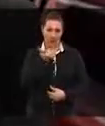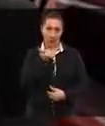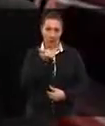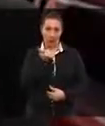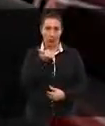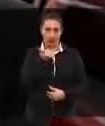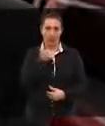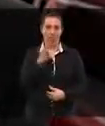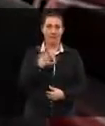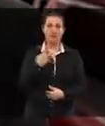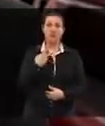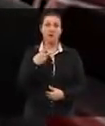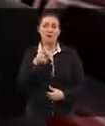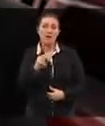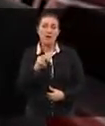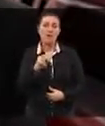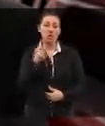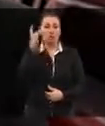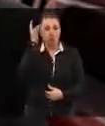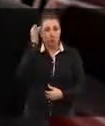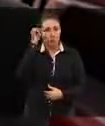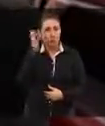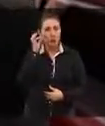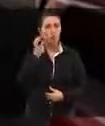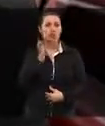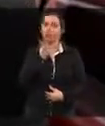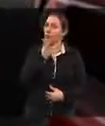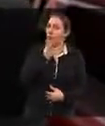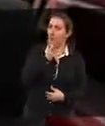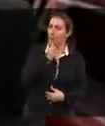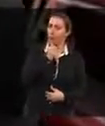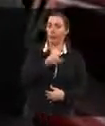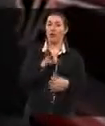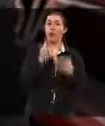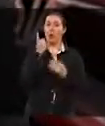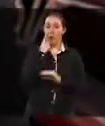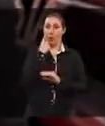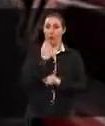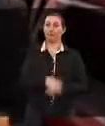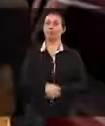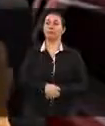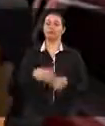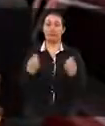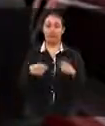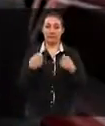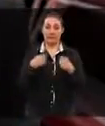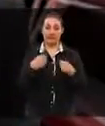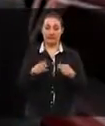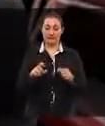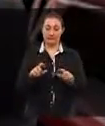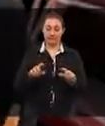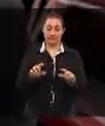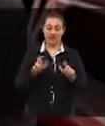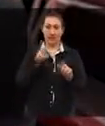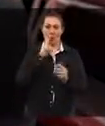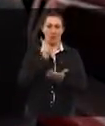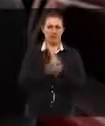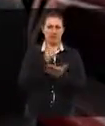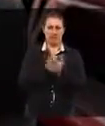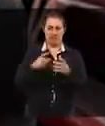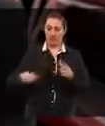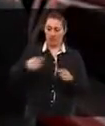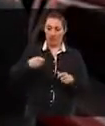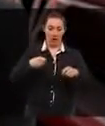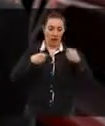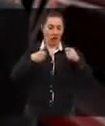para essa resposta chegar, em torno de uns 20 minutos mais ou menos. Então, como que a gente tem que fazer? A gente precisa não ficar com